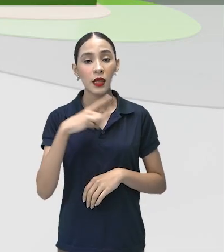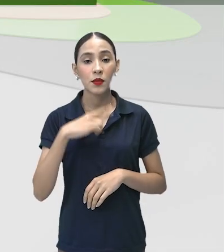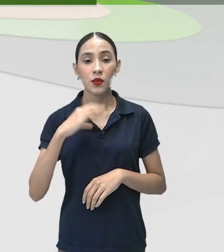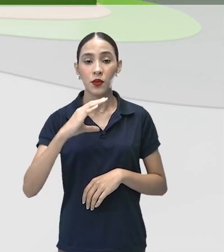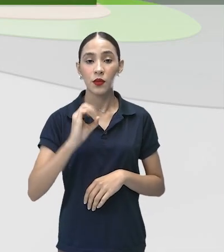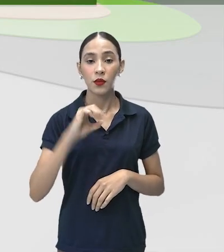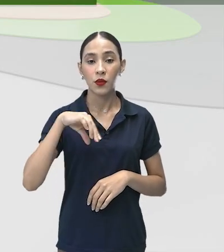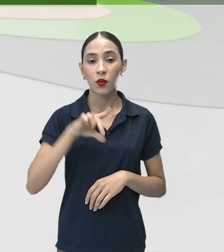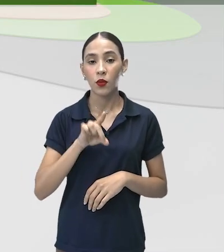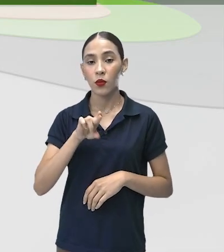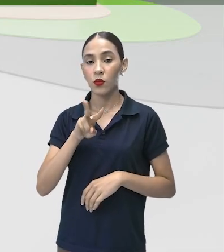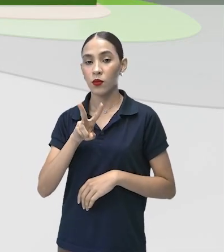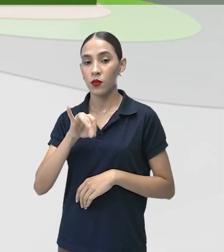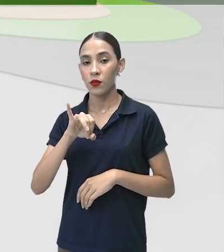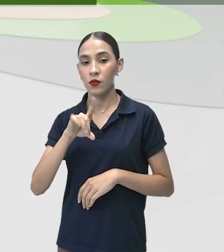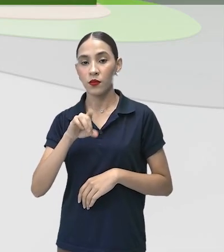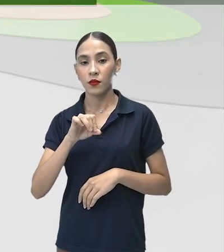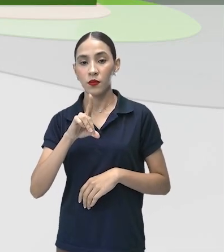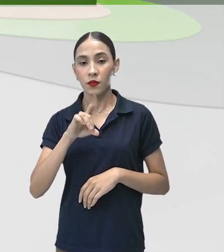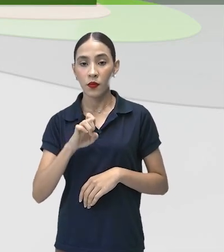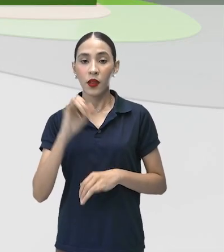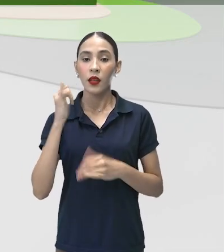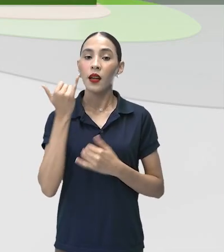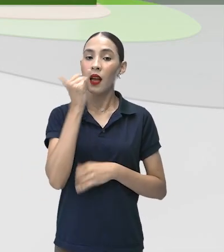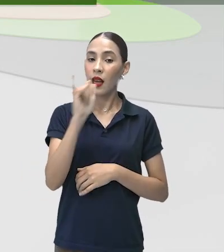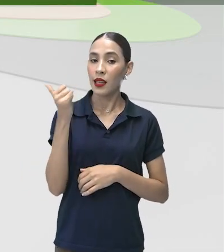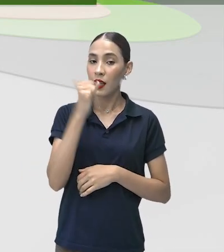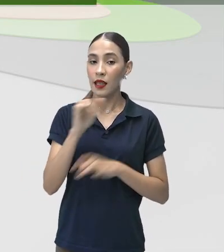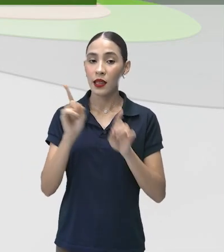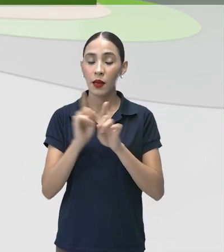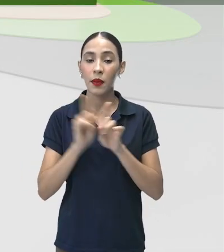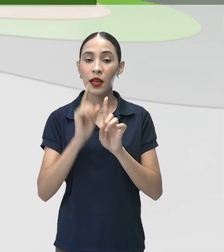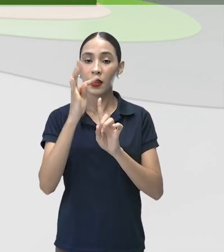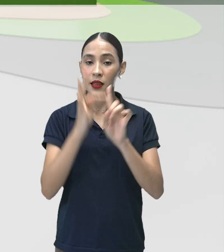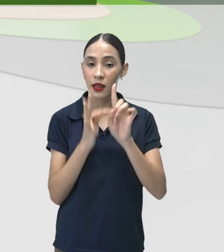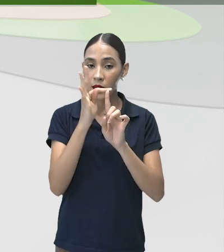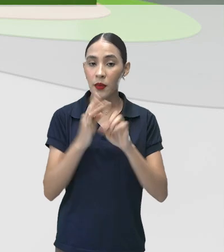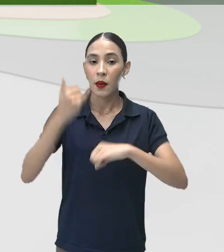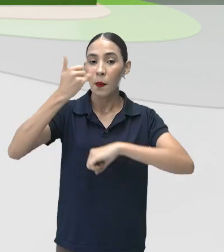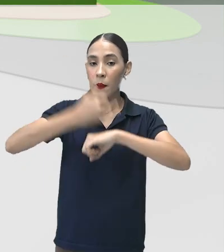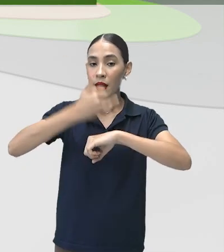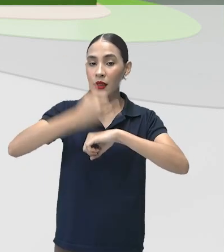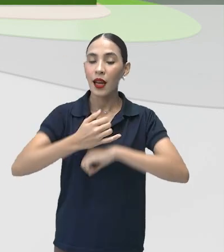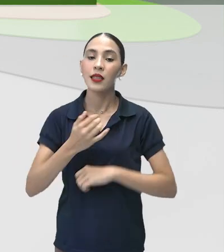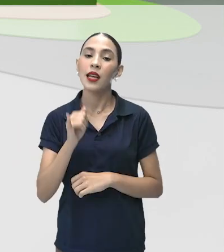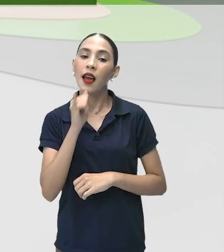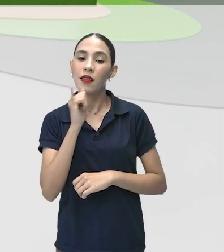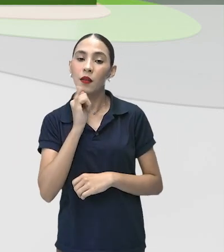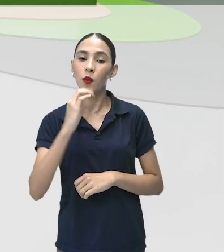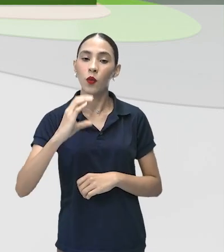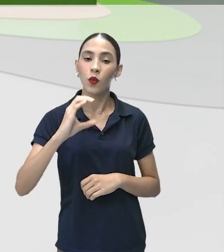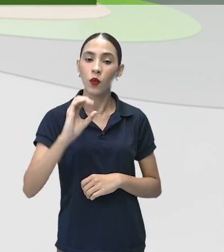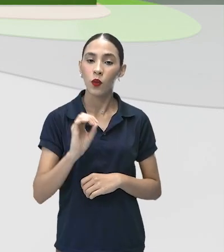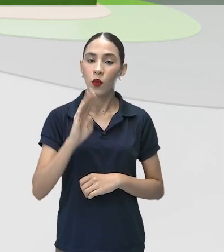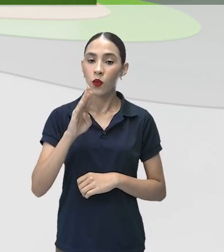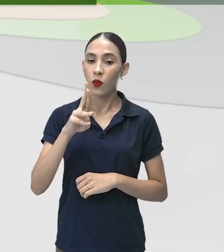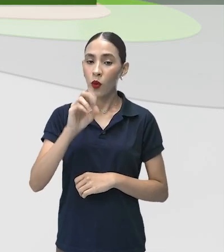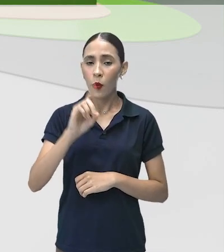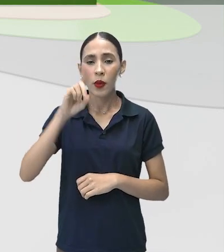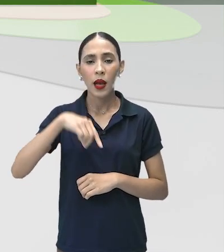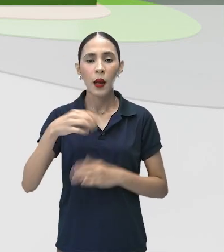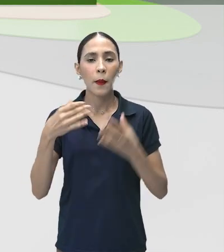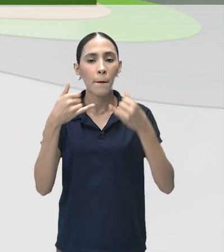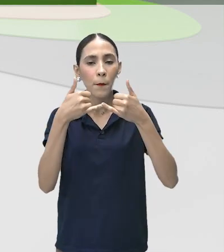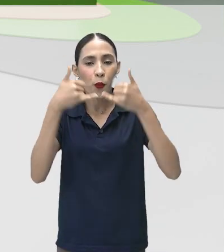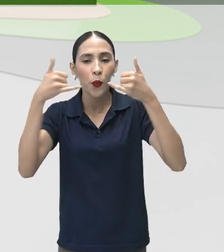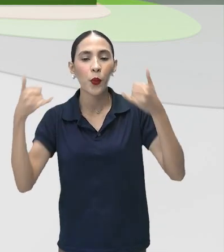a condutividade elétrica e térmica. Por exemplo, metais, a exemplo do cobre, eles são excelentes condutores de